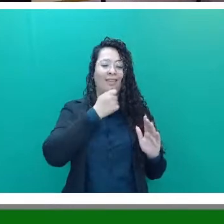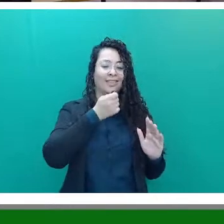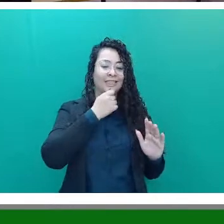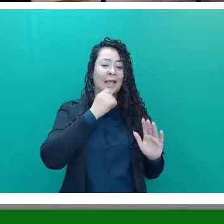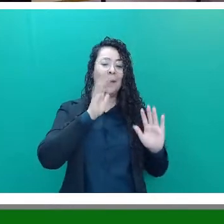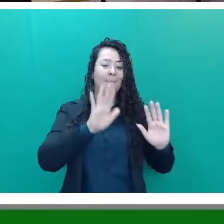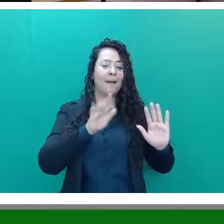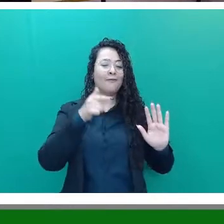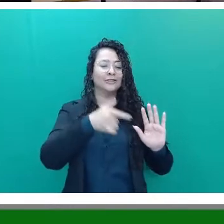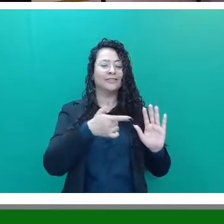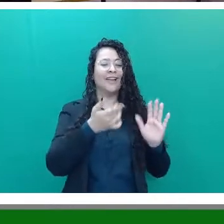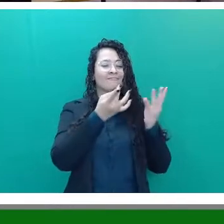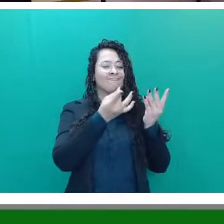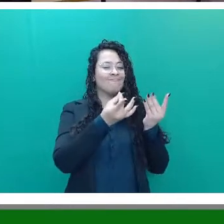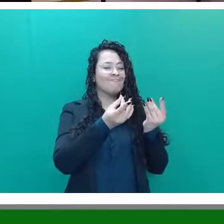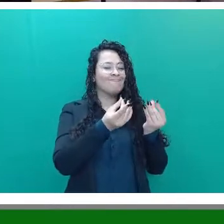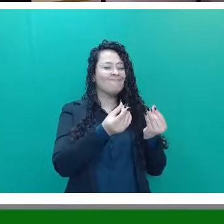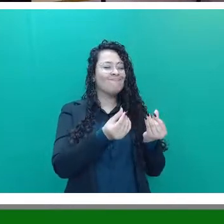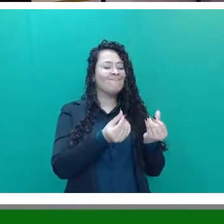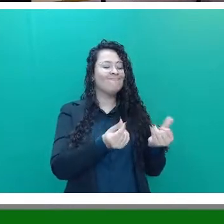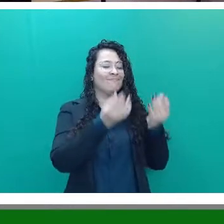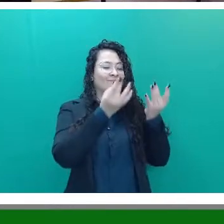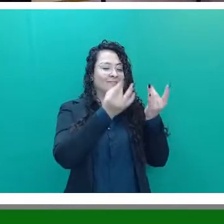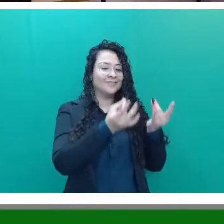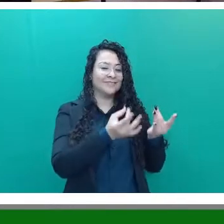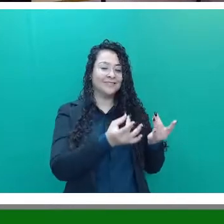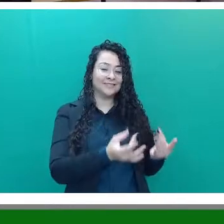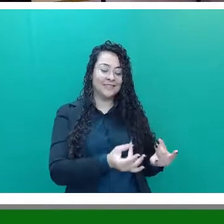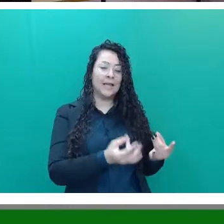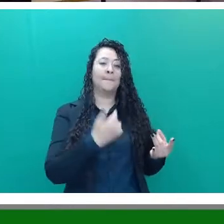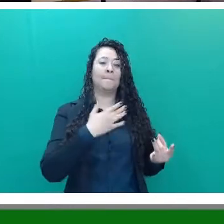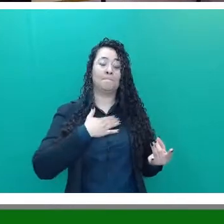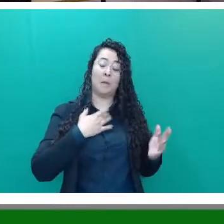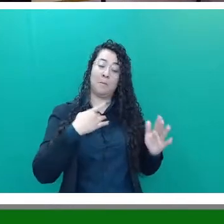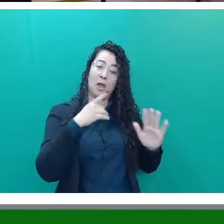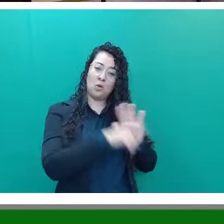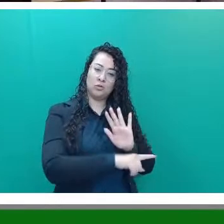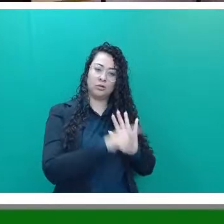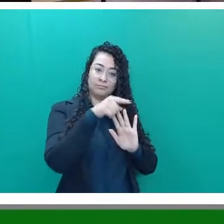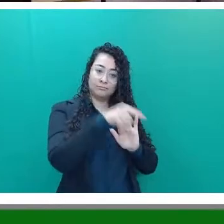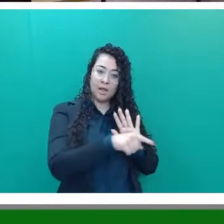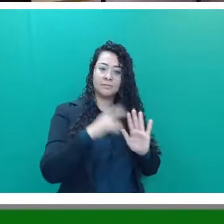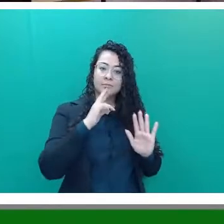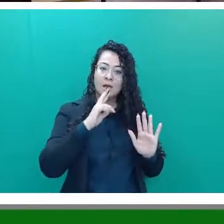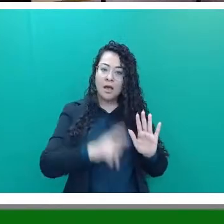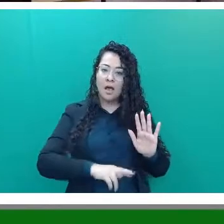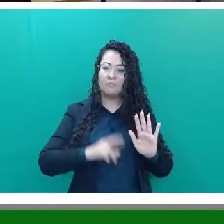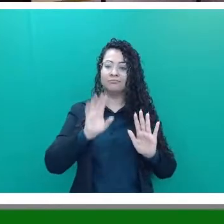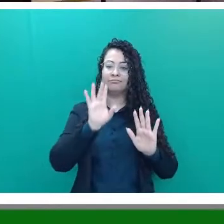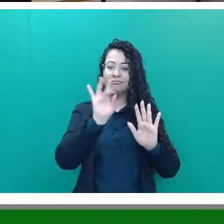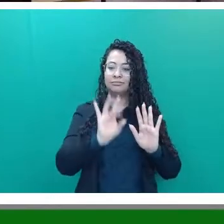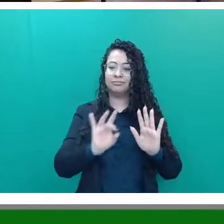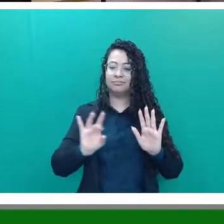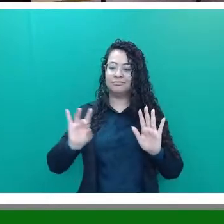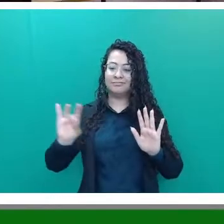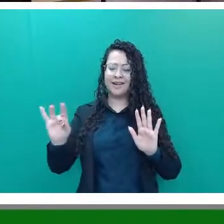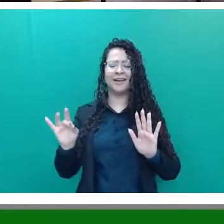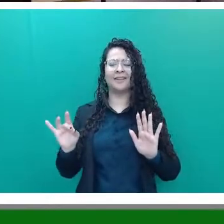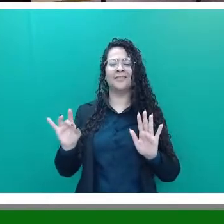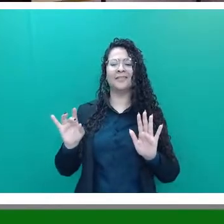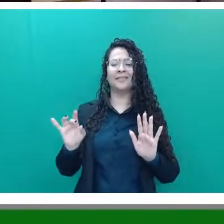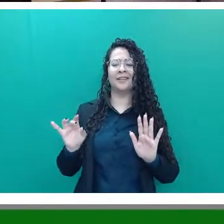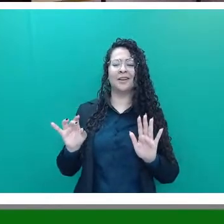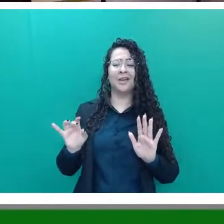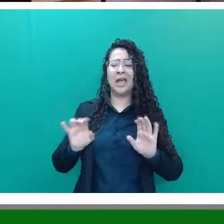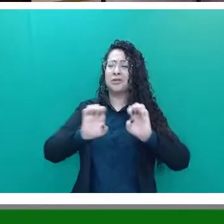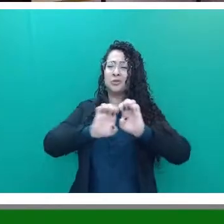didaticamente mostrando... a minha pergunta era essa, meu objetivo era esse, vai respondendo, inclusive visualmente, a diagramação da